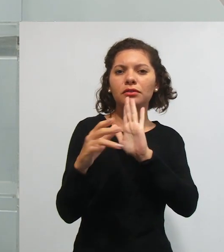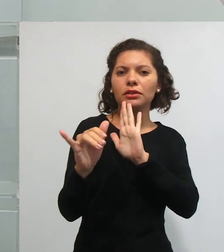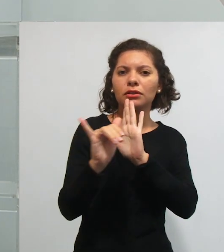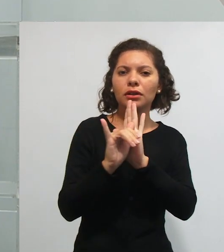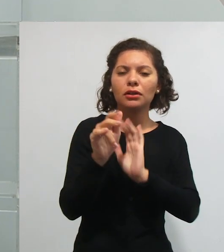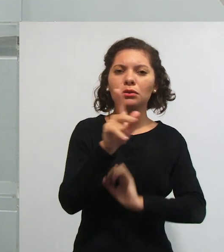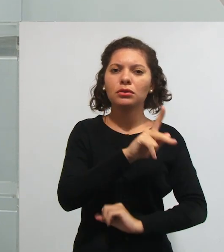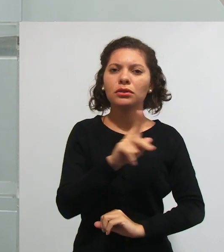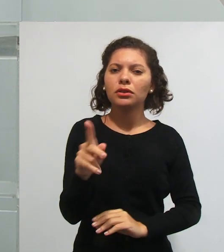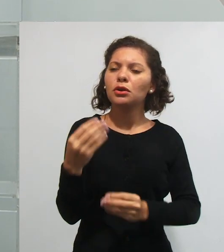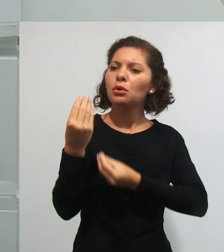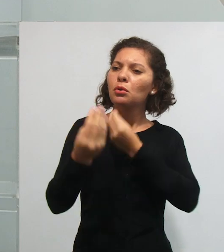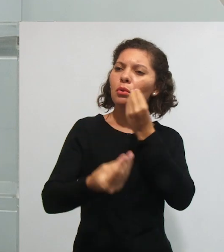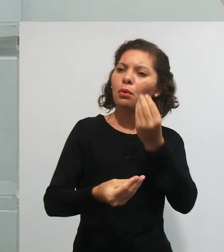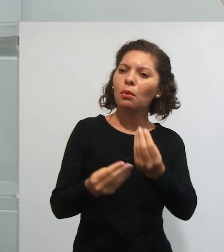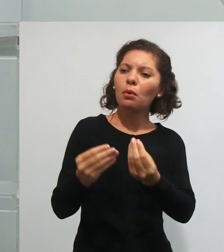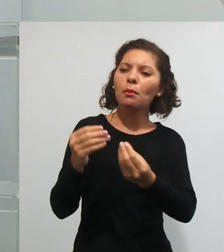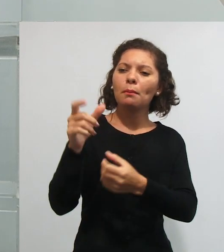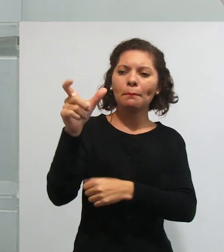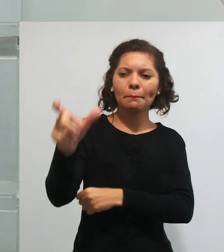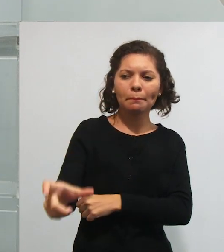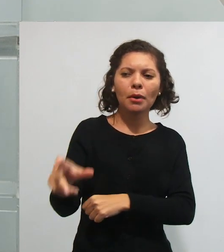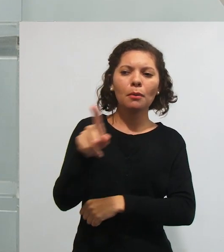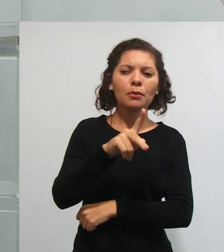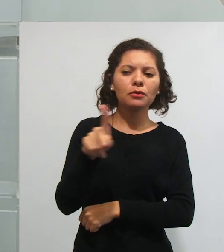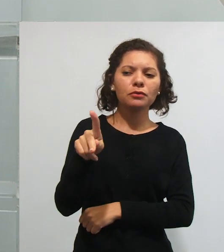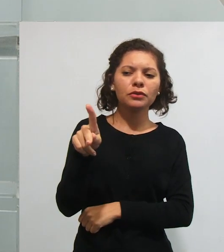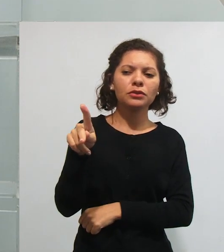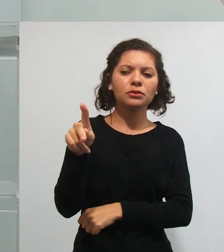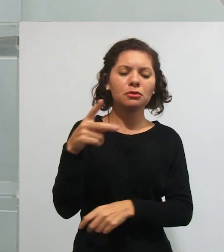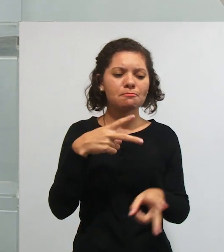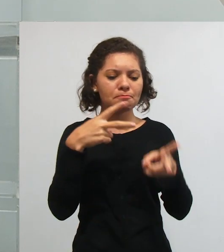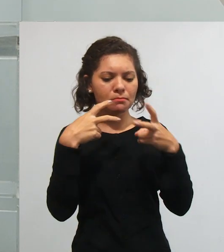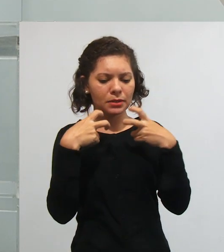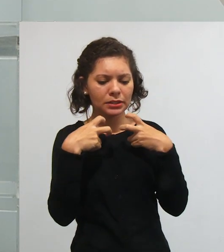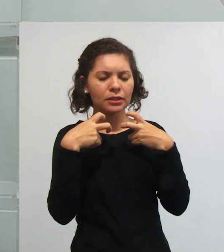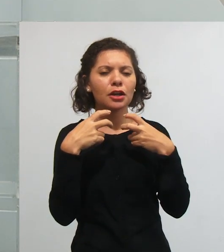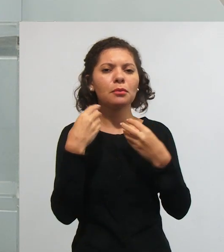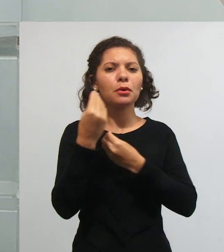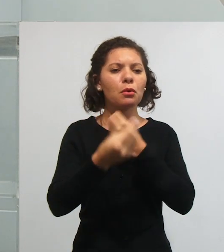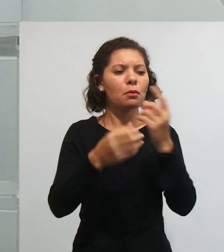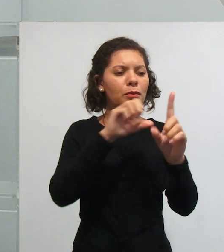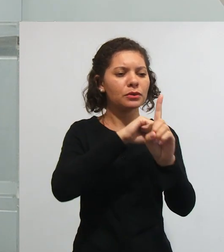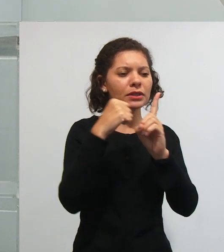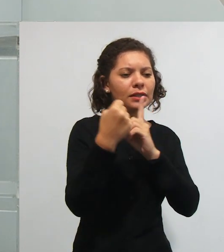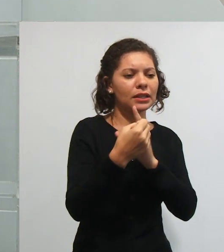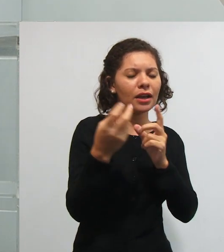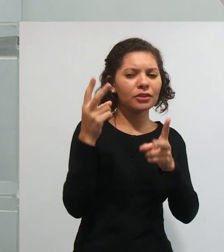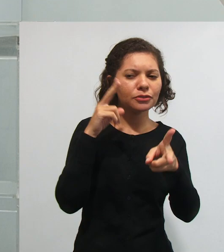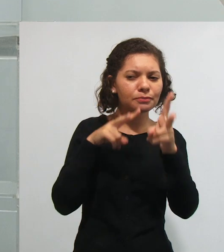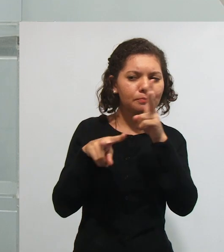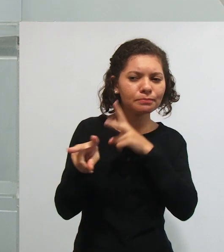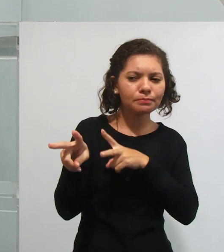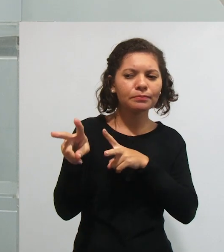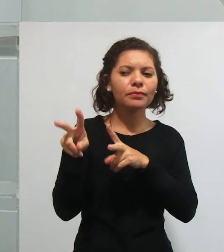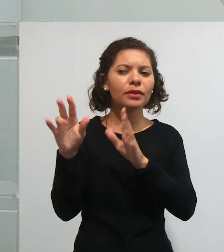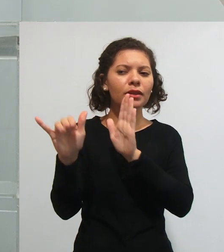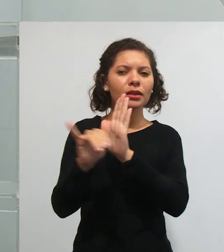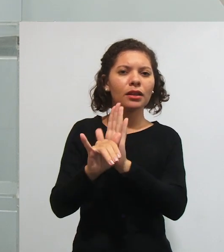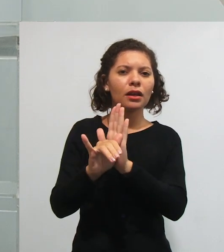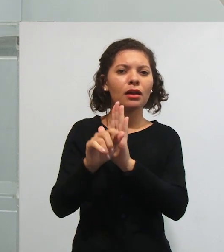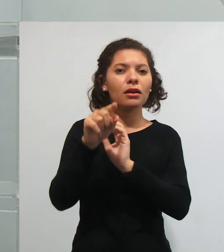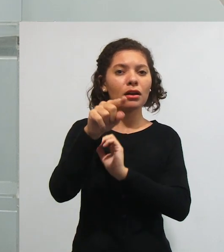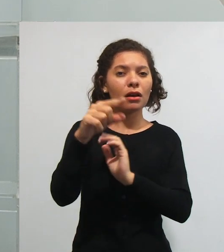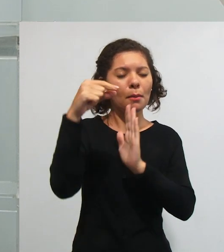professores avaliam a sua identidade, como a sociedade avalia a identidade do professor. Então, você faz um aprofundamento, quase